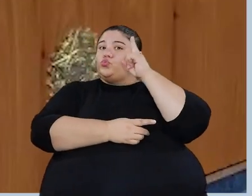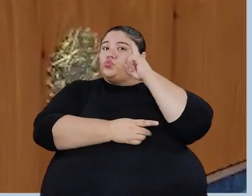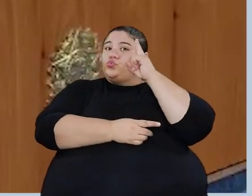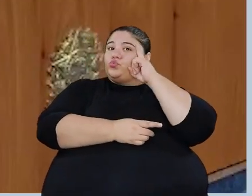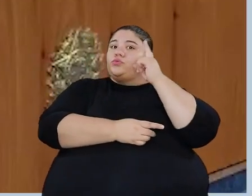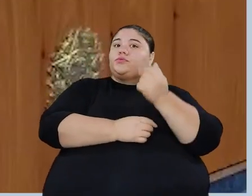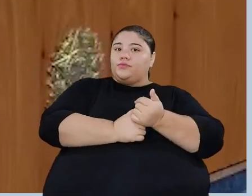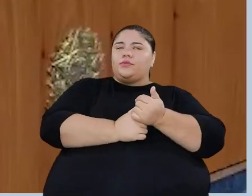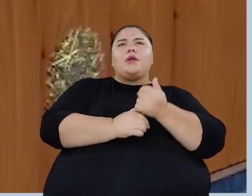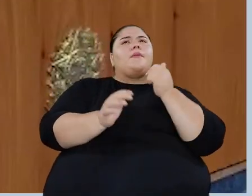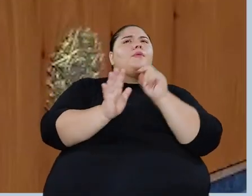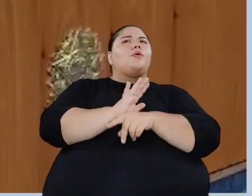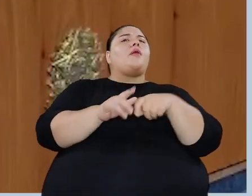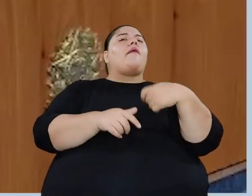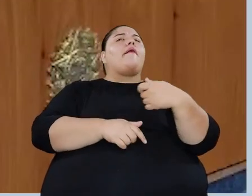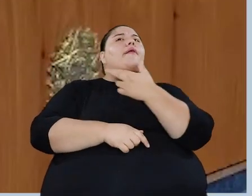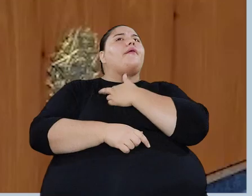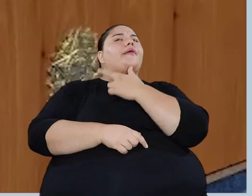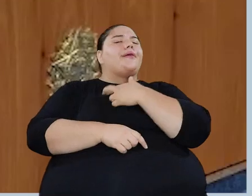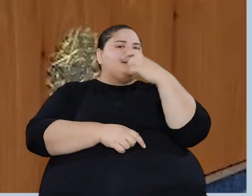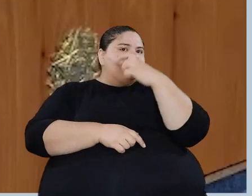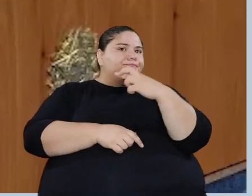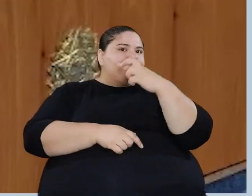diariamente, a pergunta é, quem é que vai fiscalizar isso?